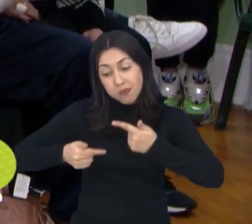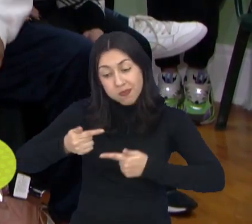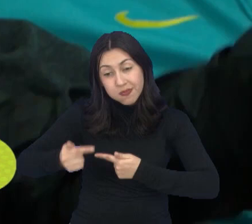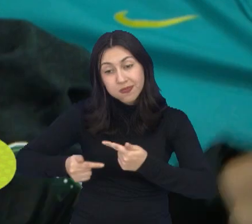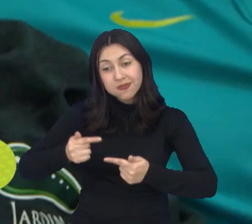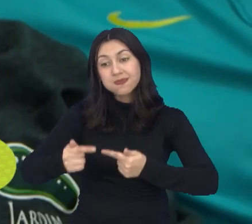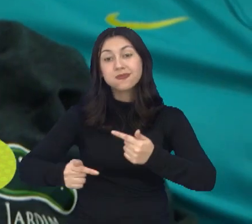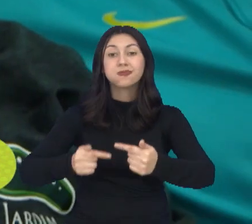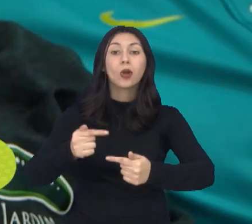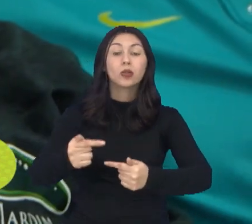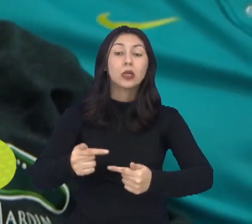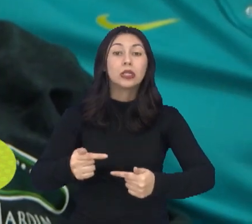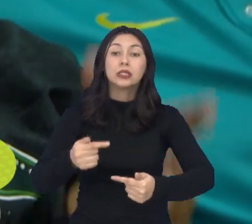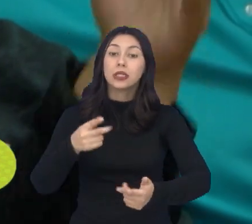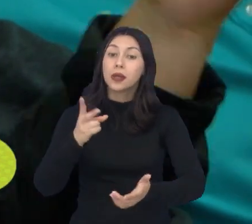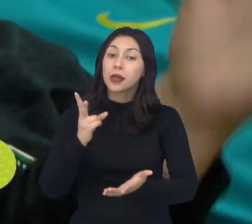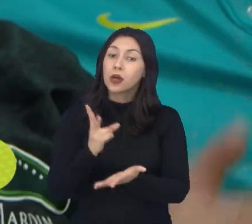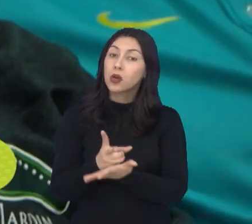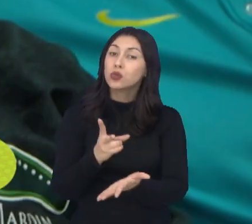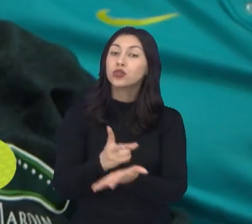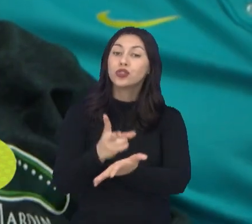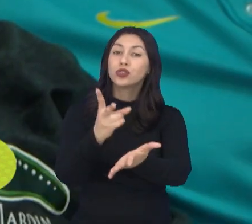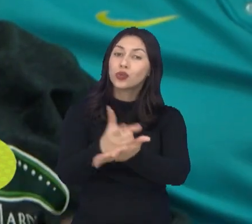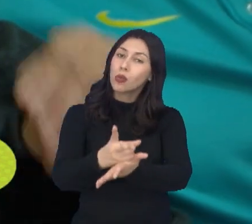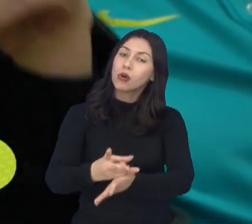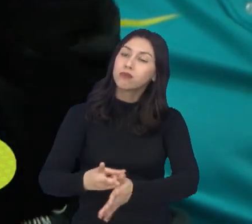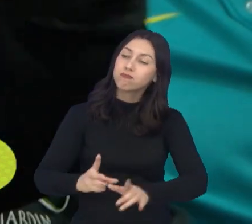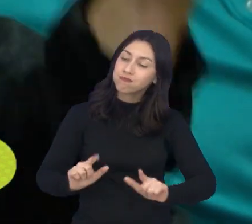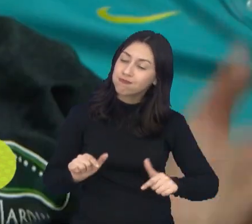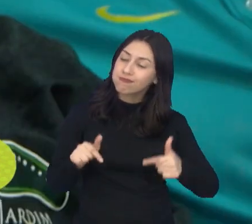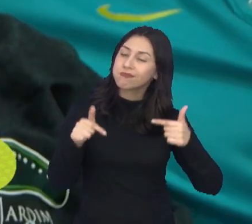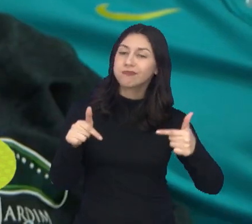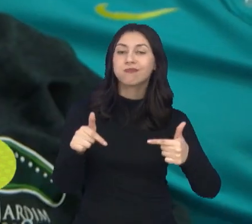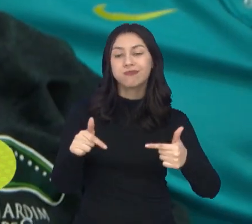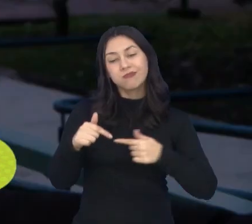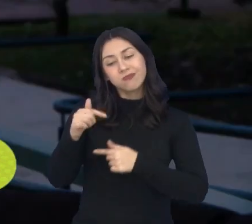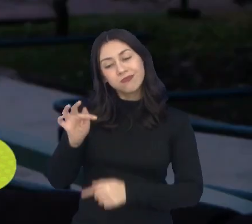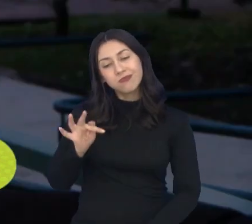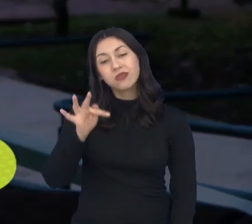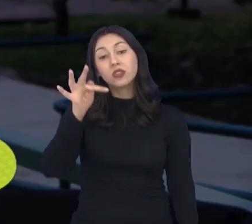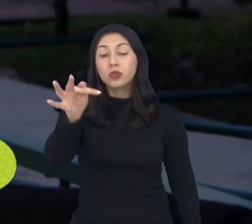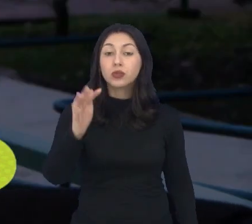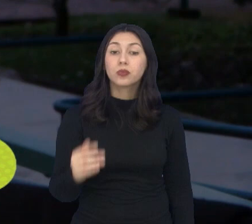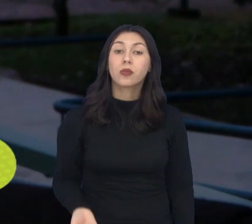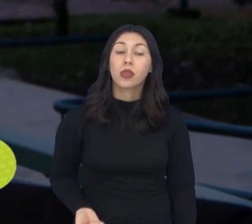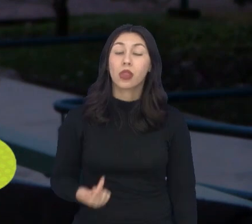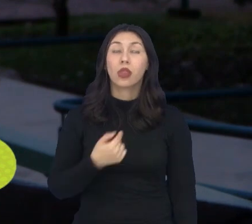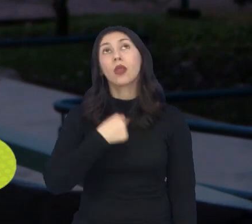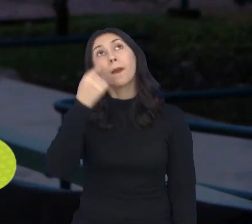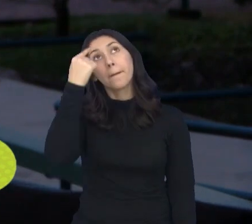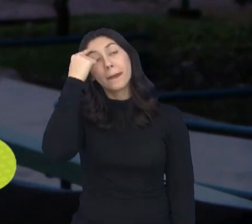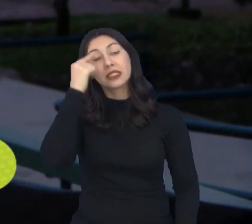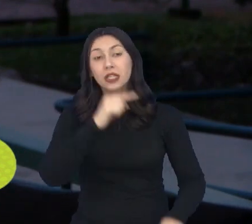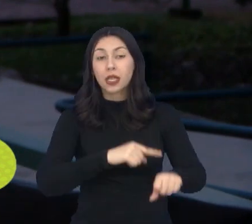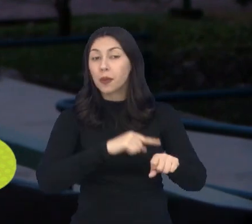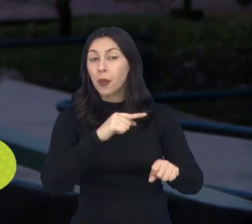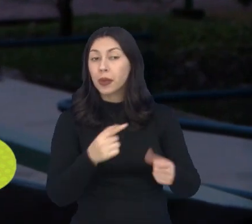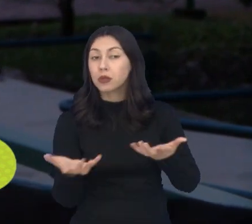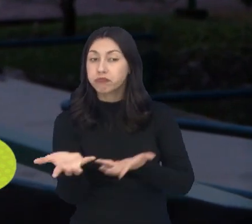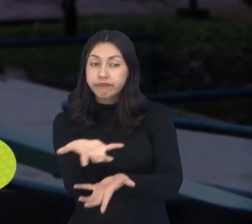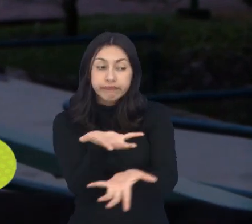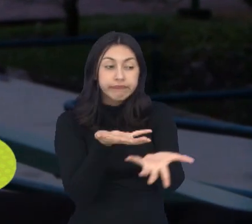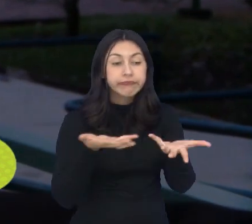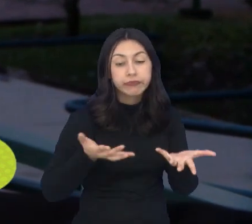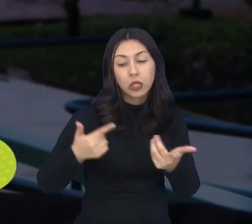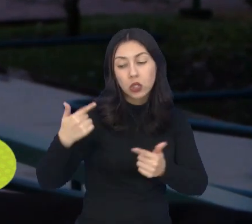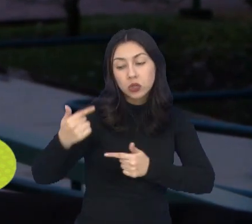mais tarde e que ainda podem render resultados com as gerações futuras. penso que esses momentos assim intergeracionais, se a gente